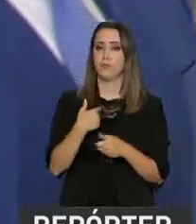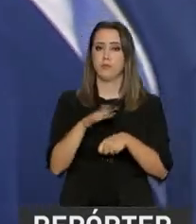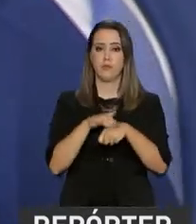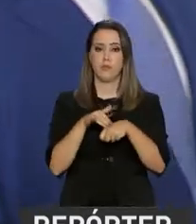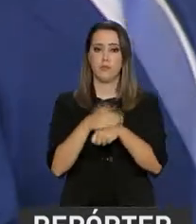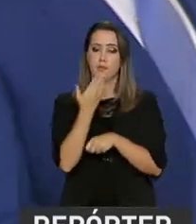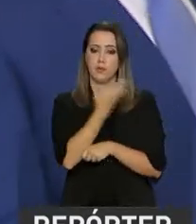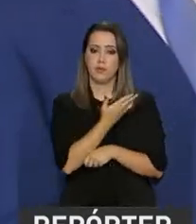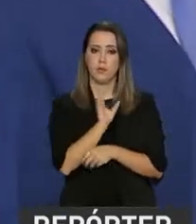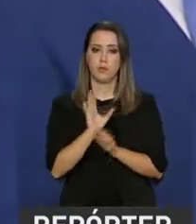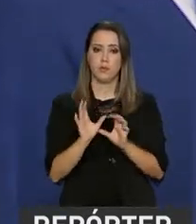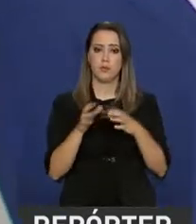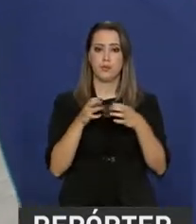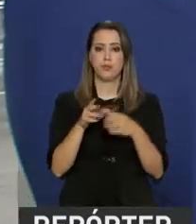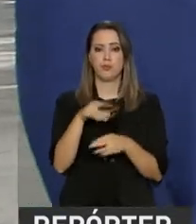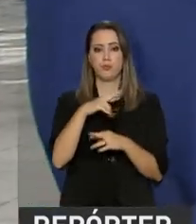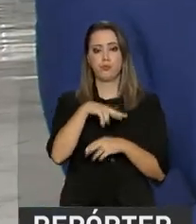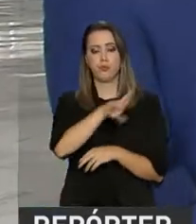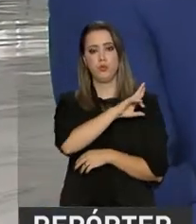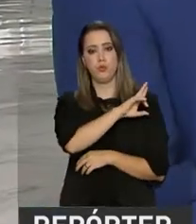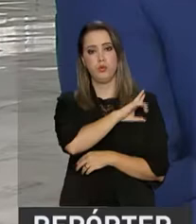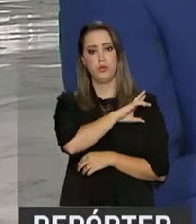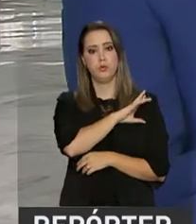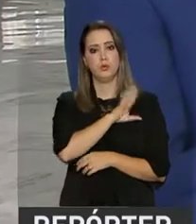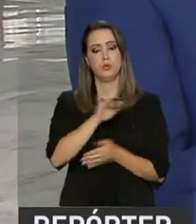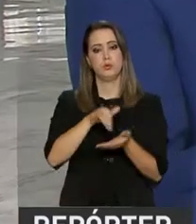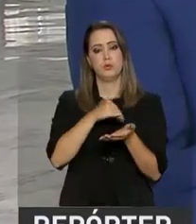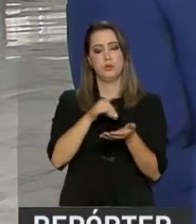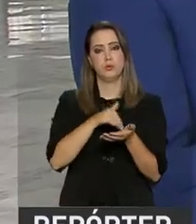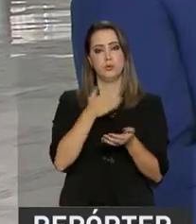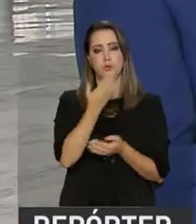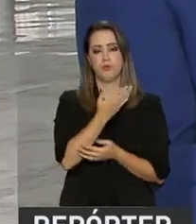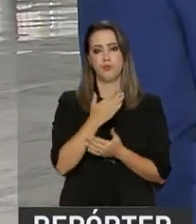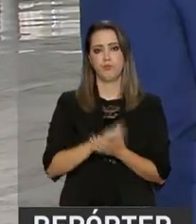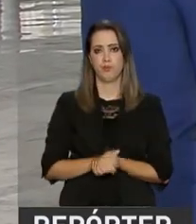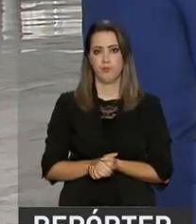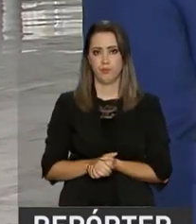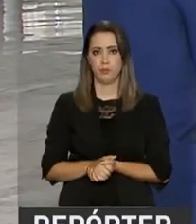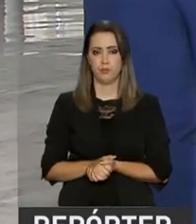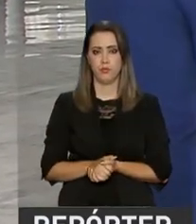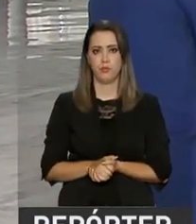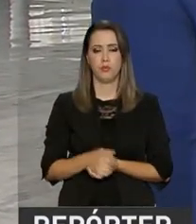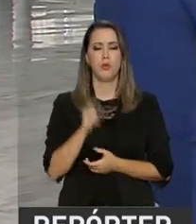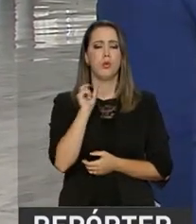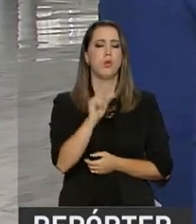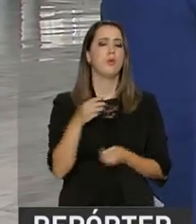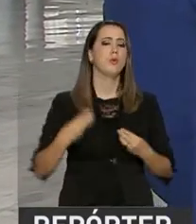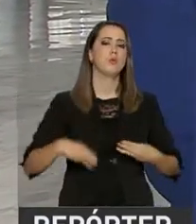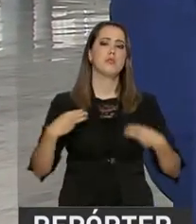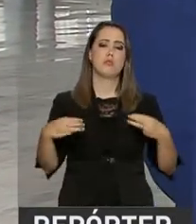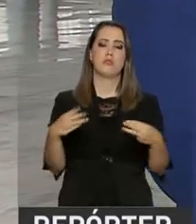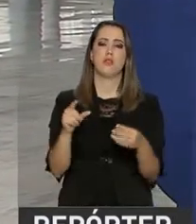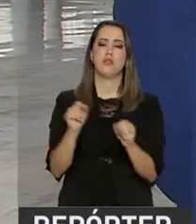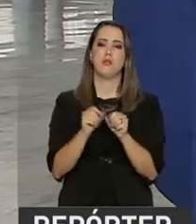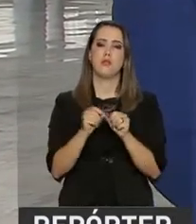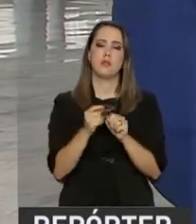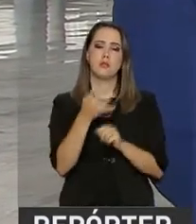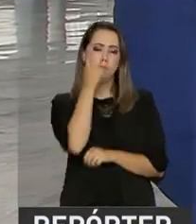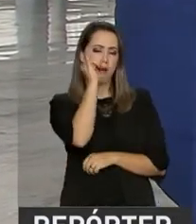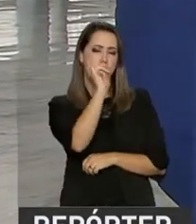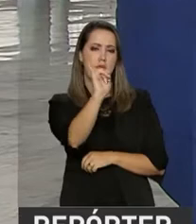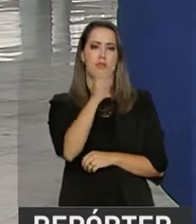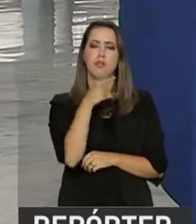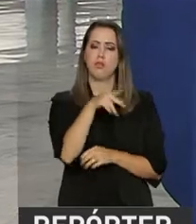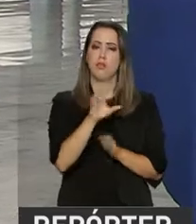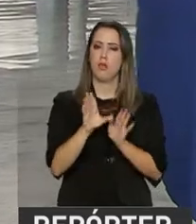secretário executivo do Ministério do Desenvolvimento Social, Alberto Beltrame. Secretário, o que o Ministério tem feito para combater as fraudes